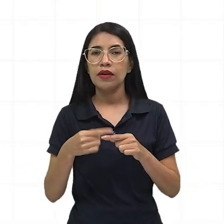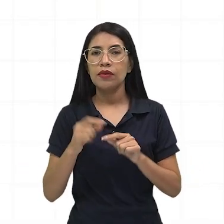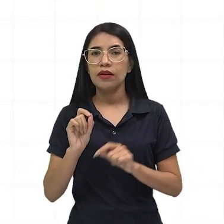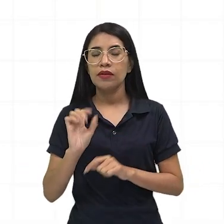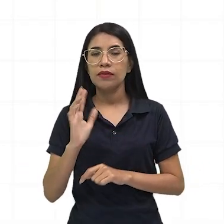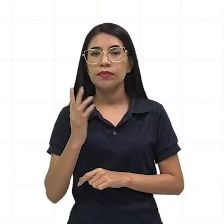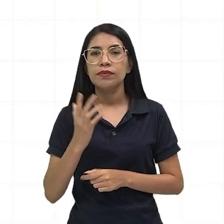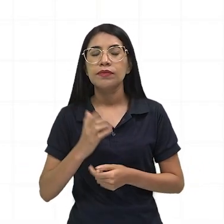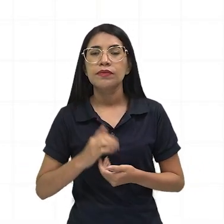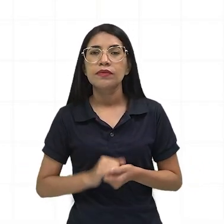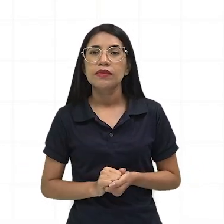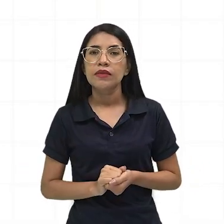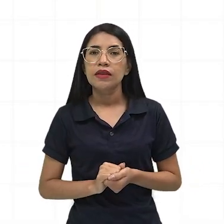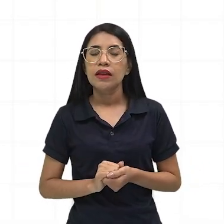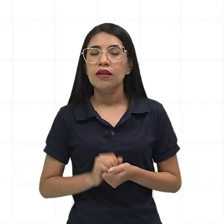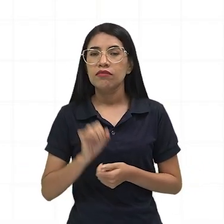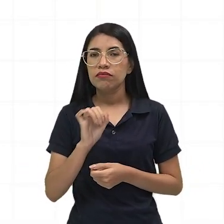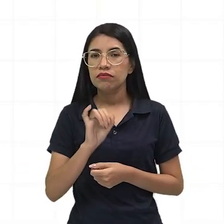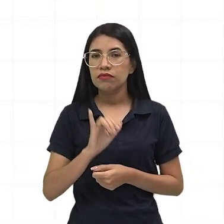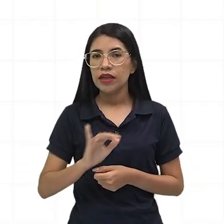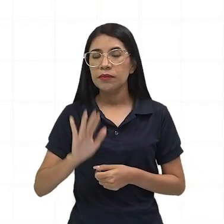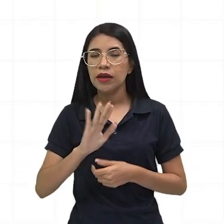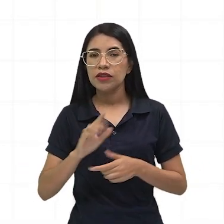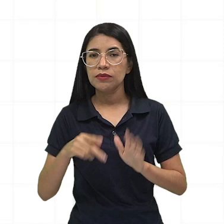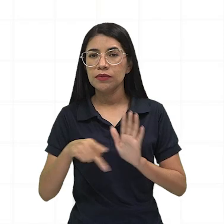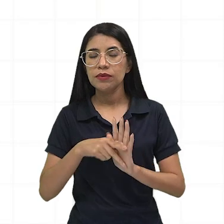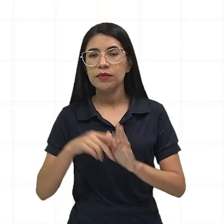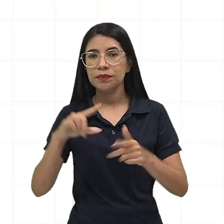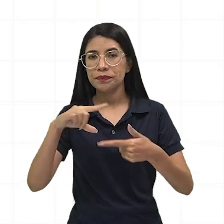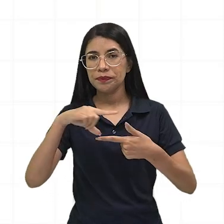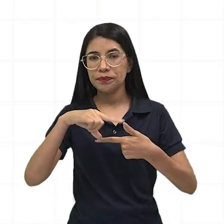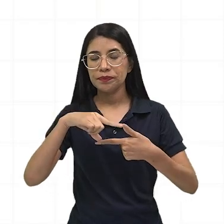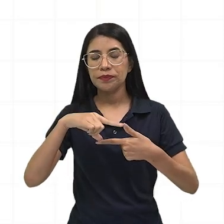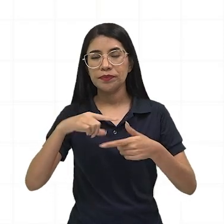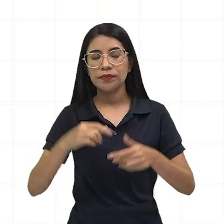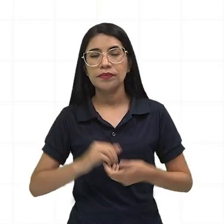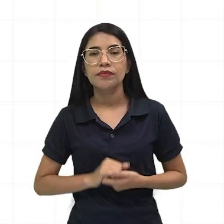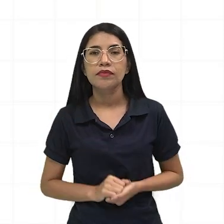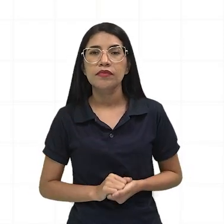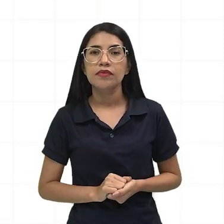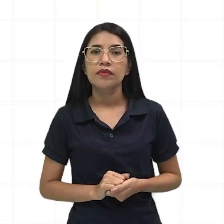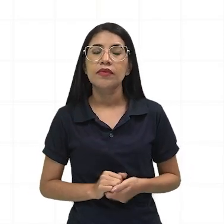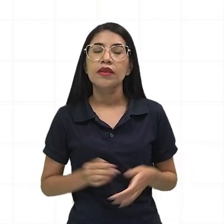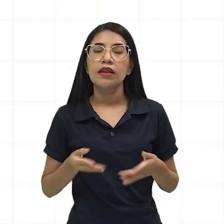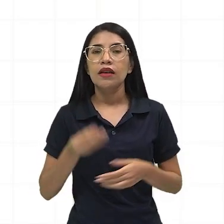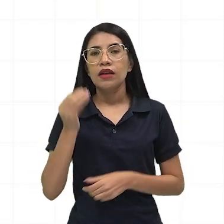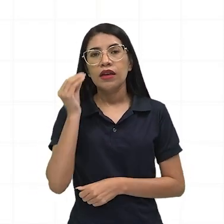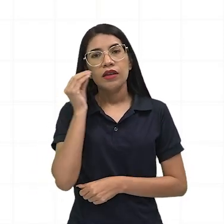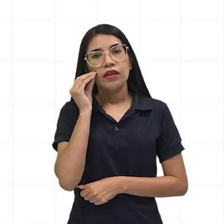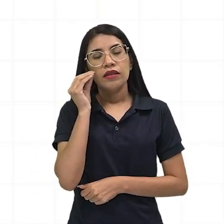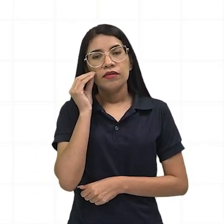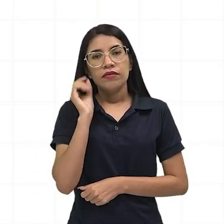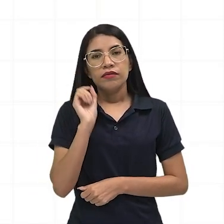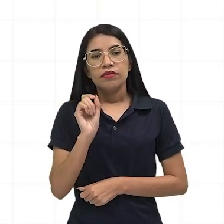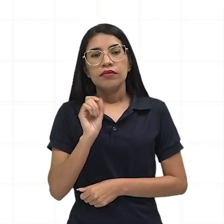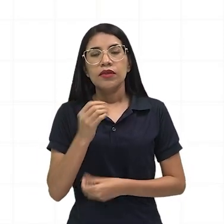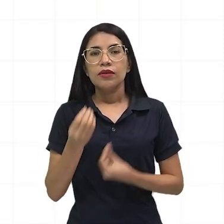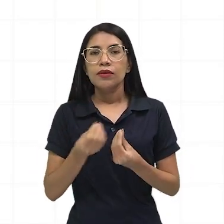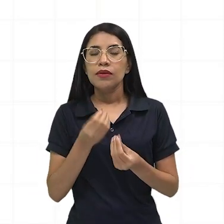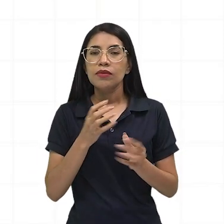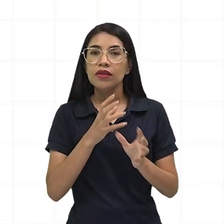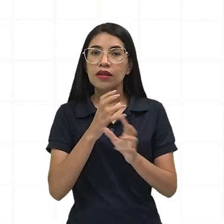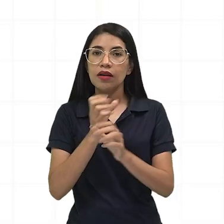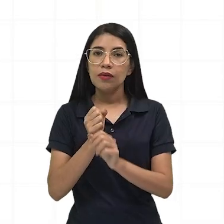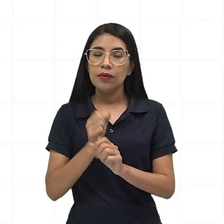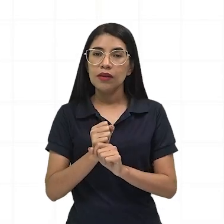considerada uma figura. Portanto, nós vamos agora ver como calcular